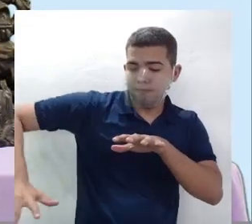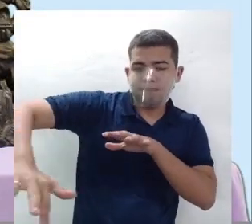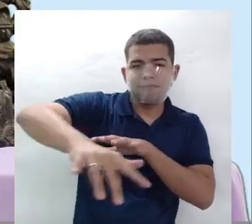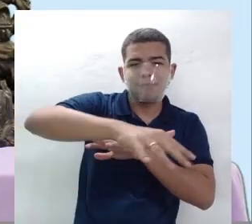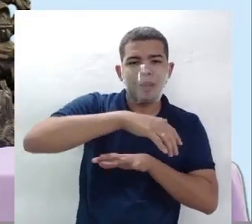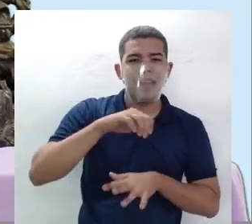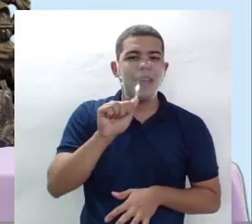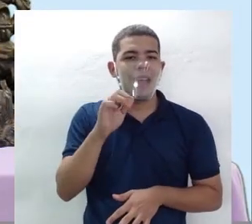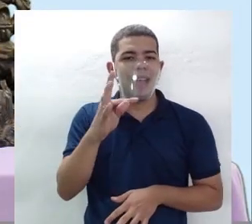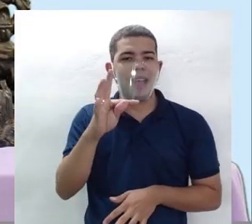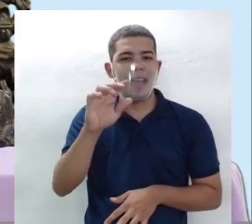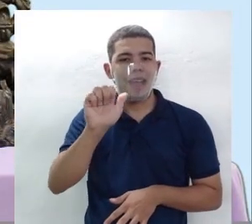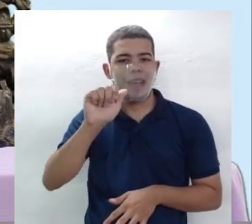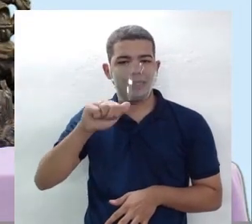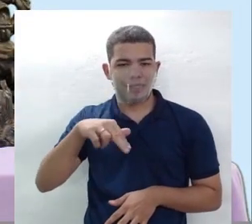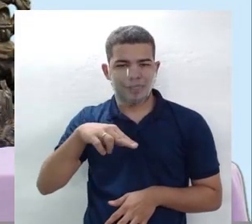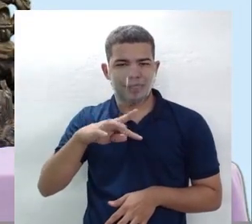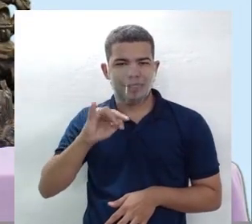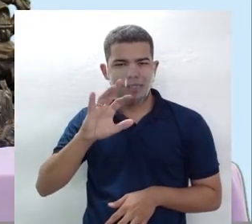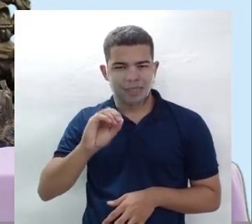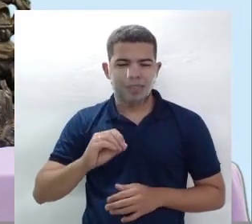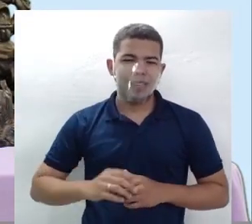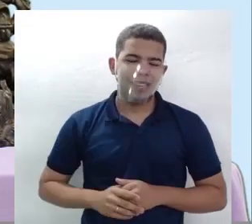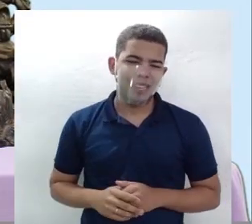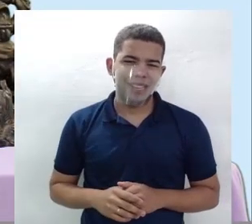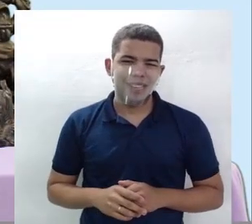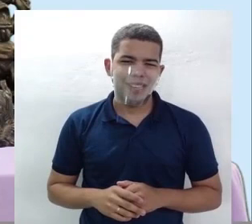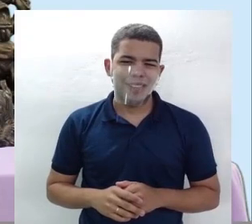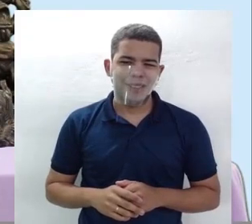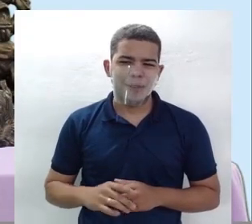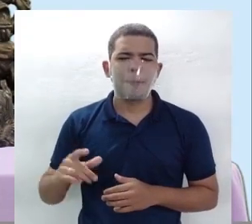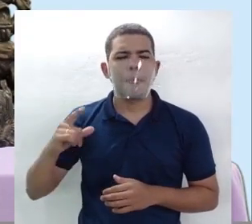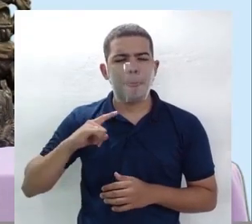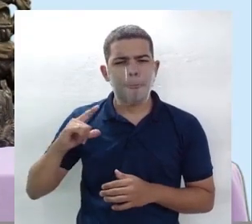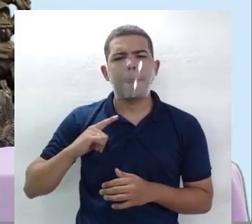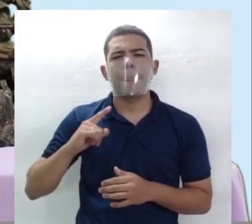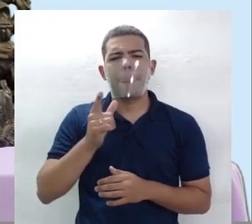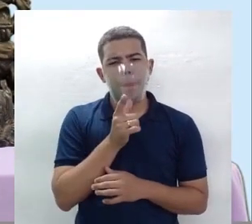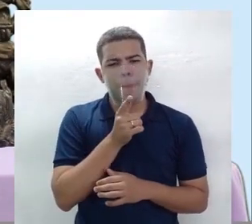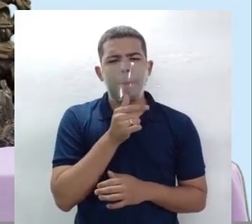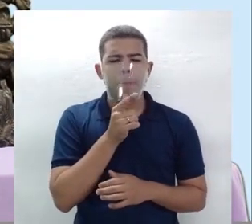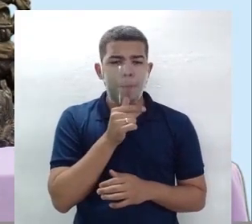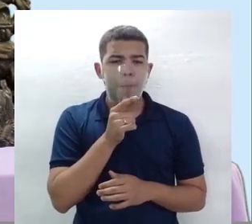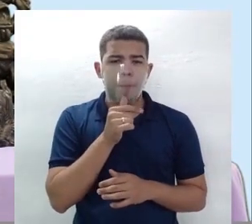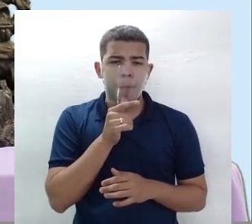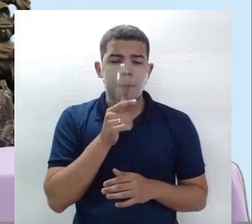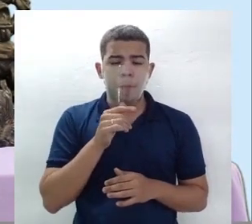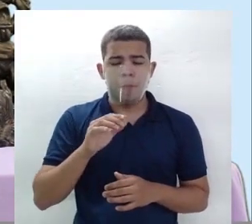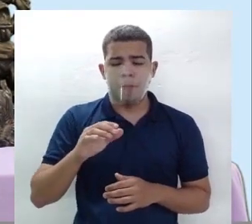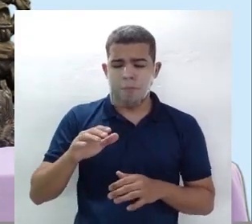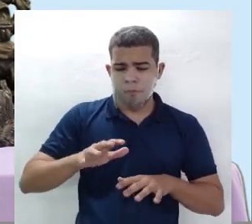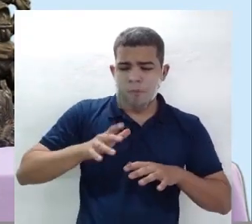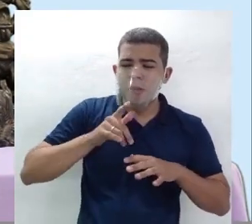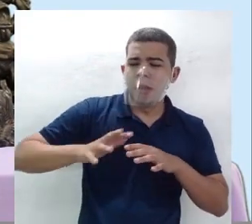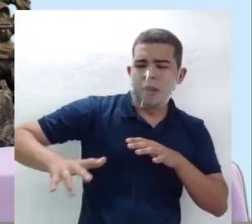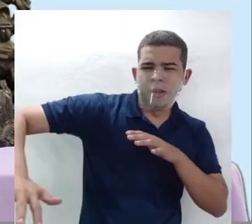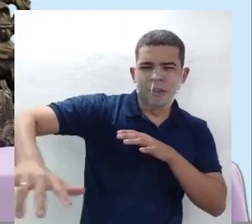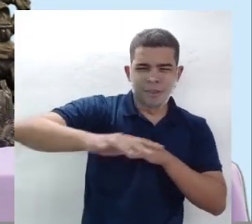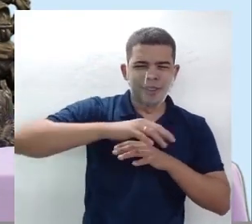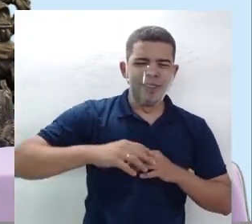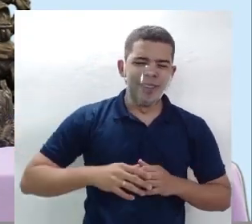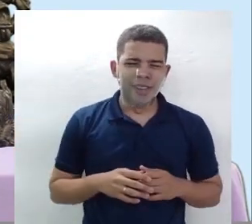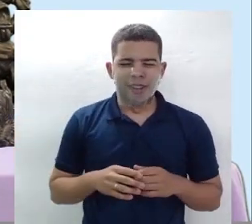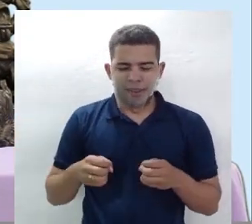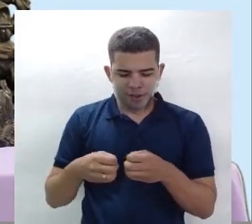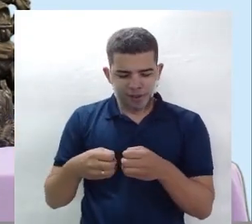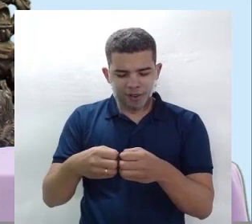sua parte litorânea, né, aqui do Brasil, nós somos banhados pelo Oceano Atlântico. E